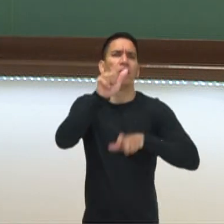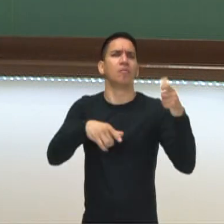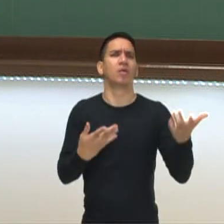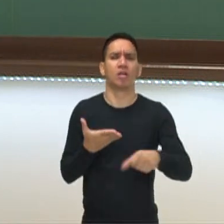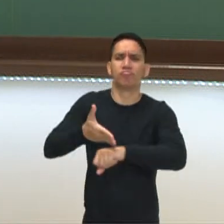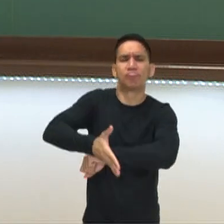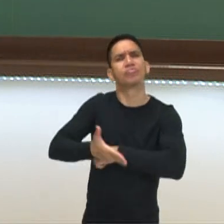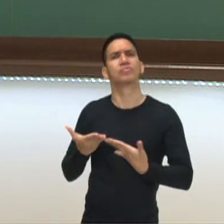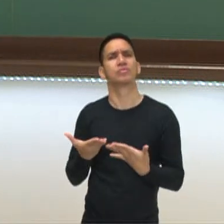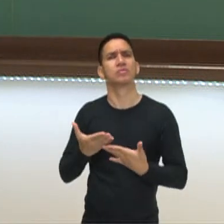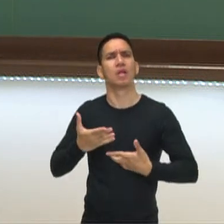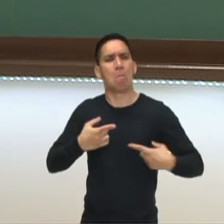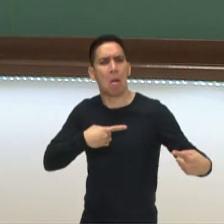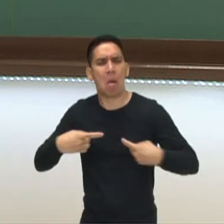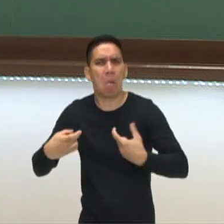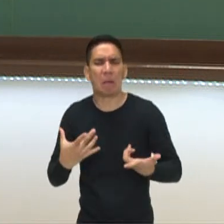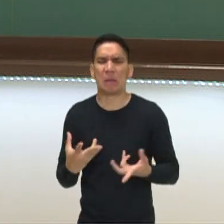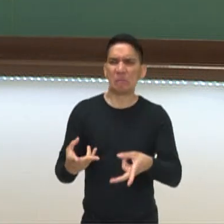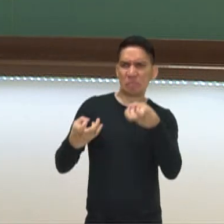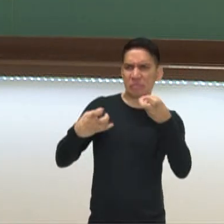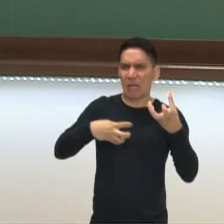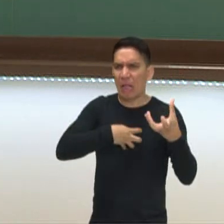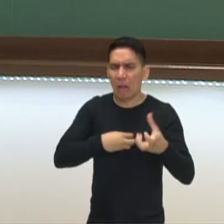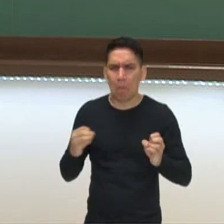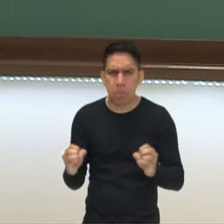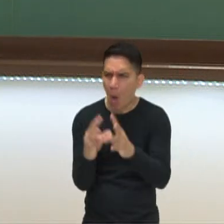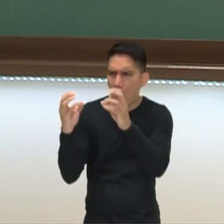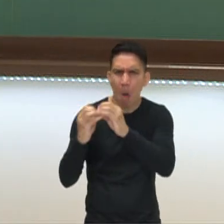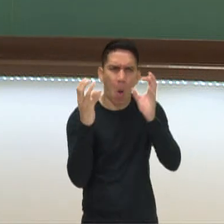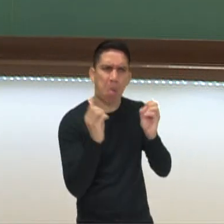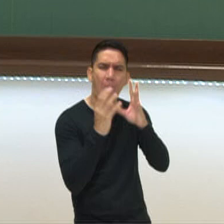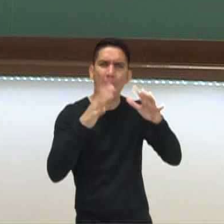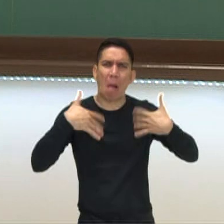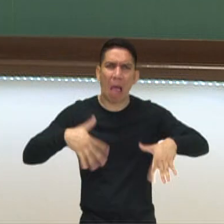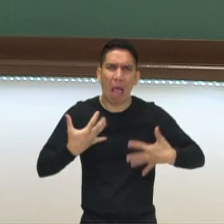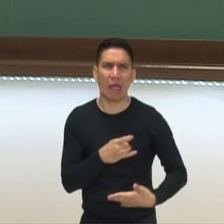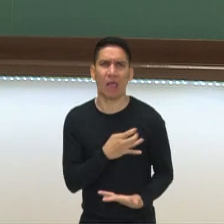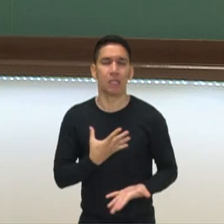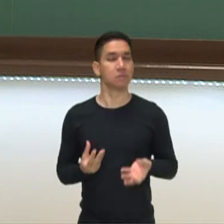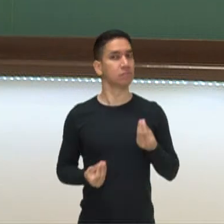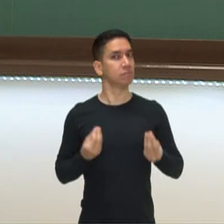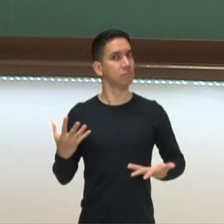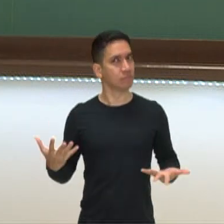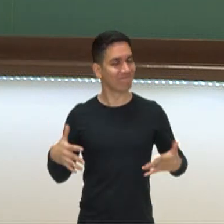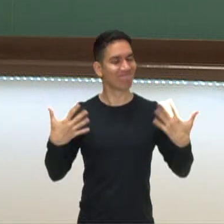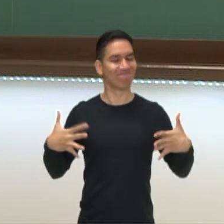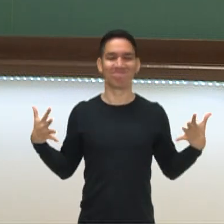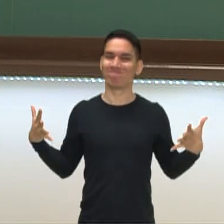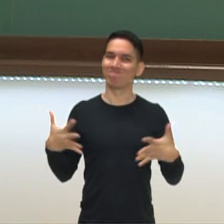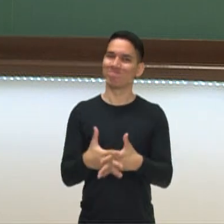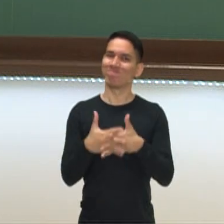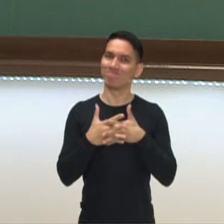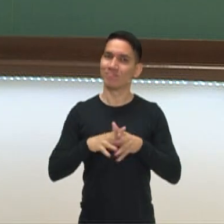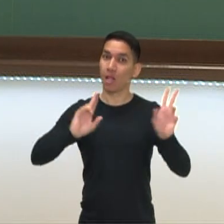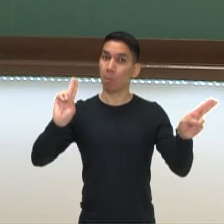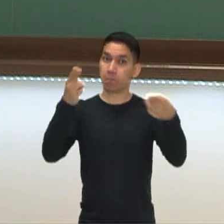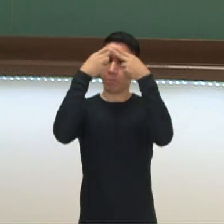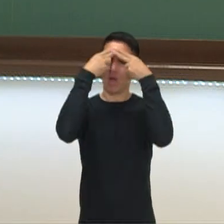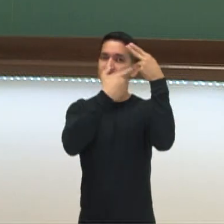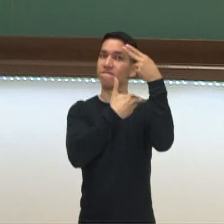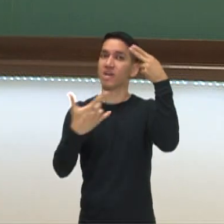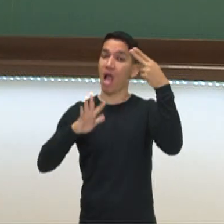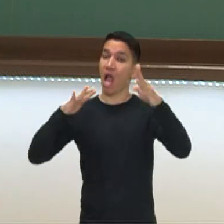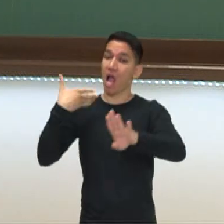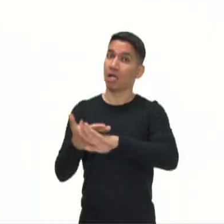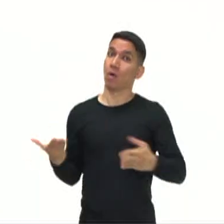campo de combate, vendo aquela violência, explosões, o terror? Isso aí é algo muito complicado, traumático para muitos deles